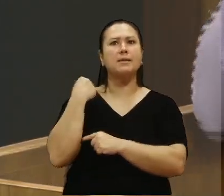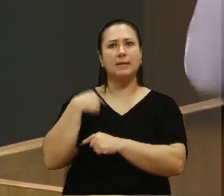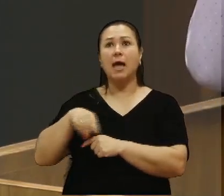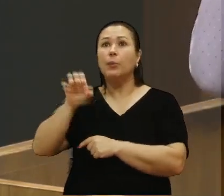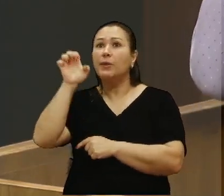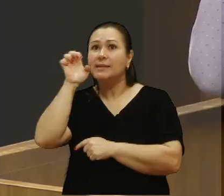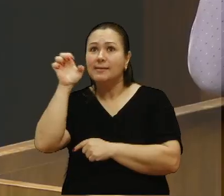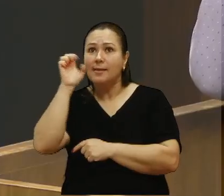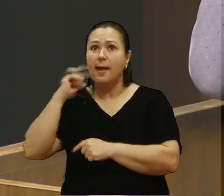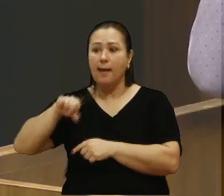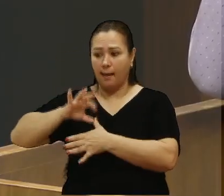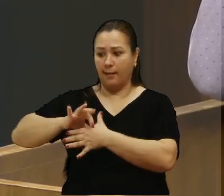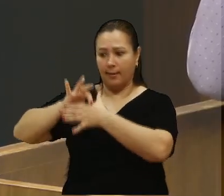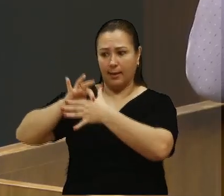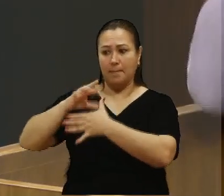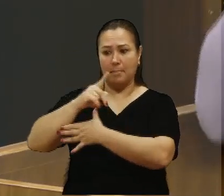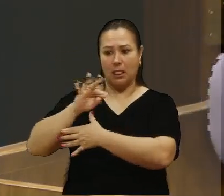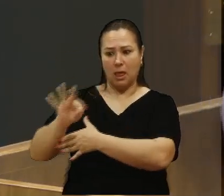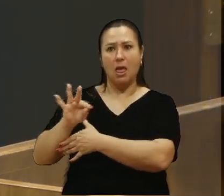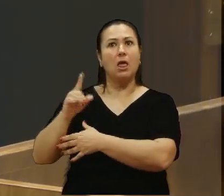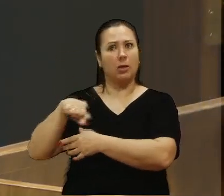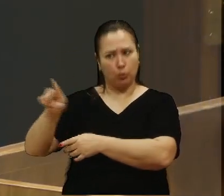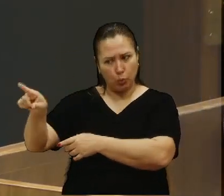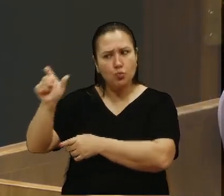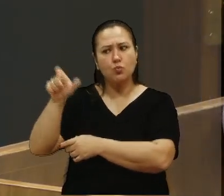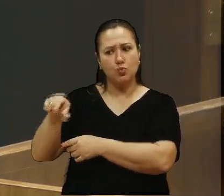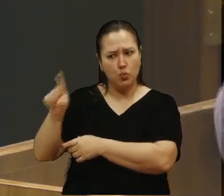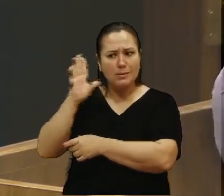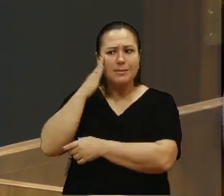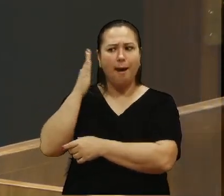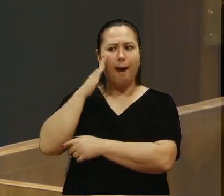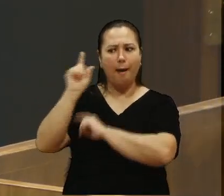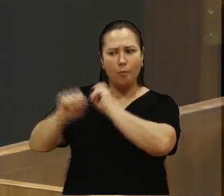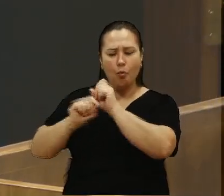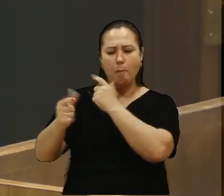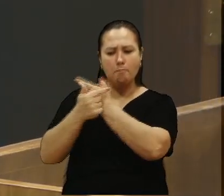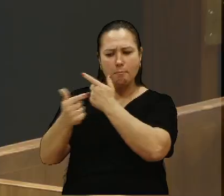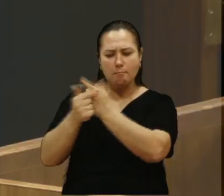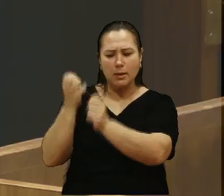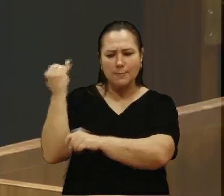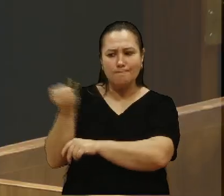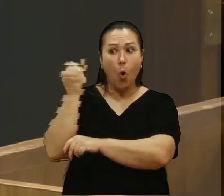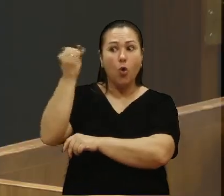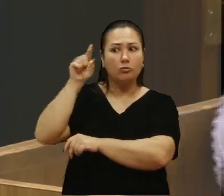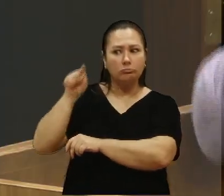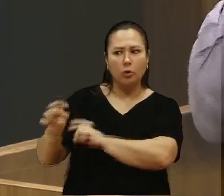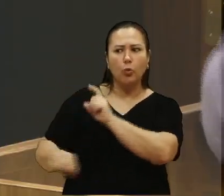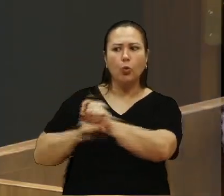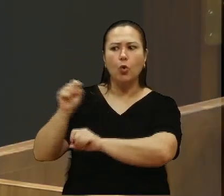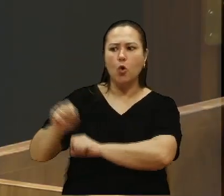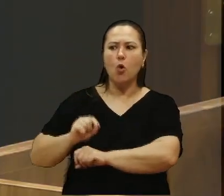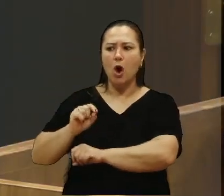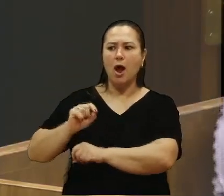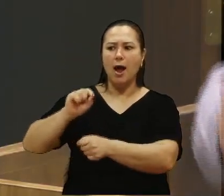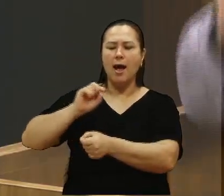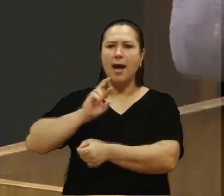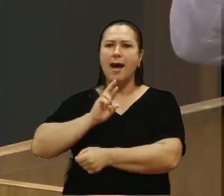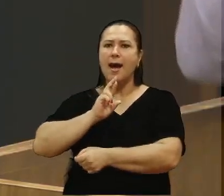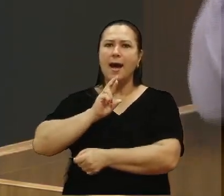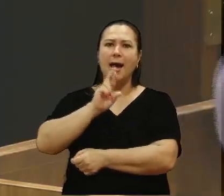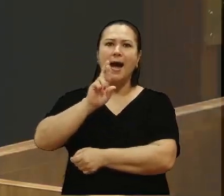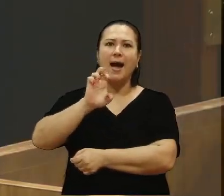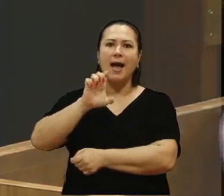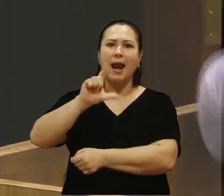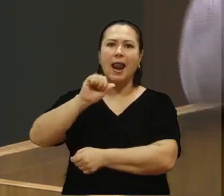Estela, líder da bancada do PT. A senhora que cumpriu um papel muito importante de ter sido relatora de